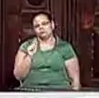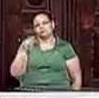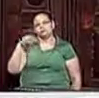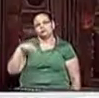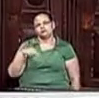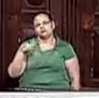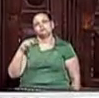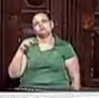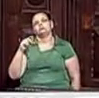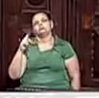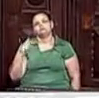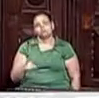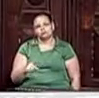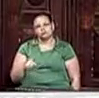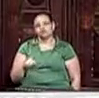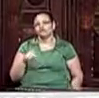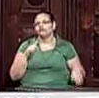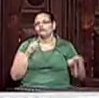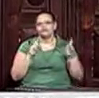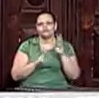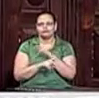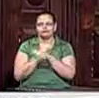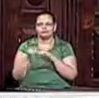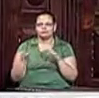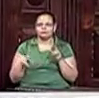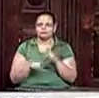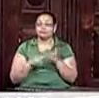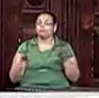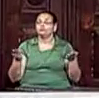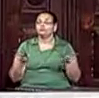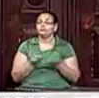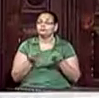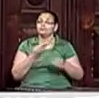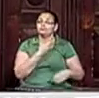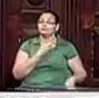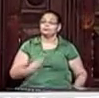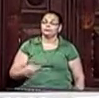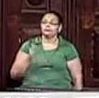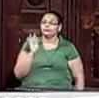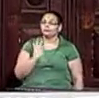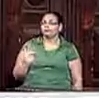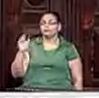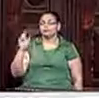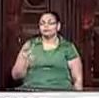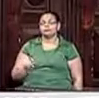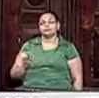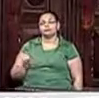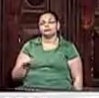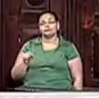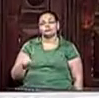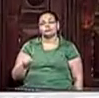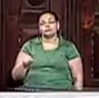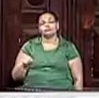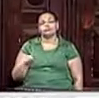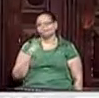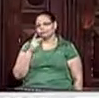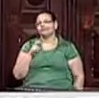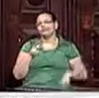discursos, etc. Agora, o governo federal, por isso que é